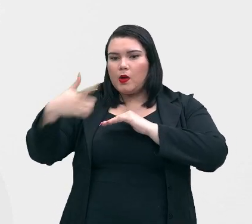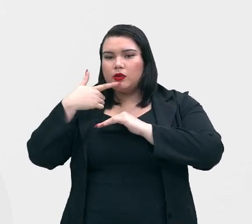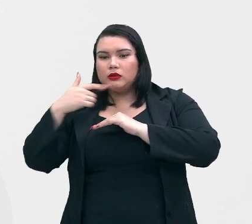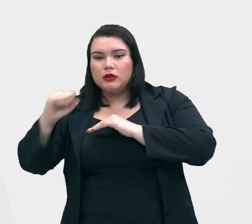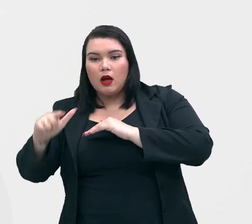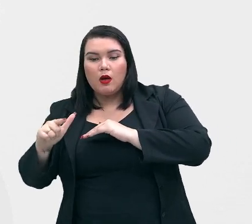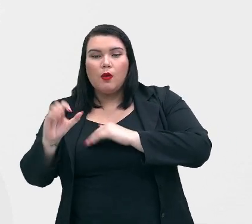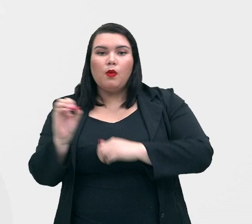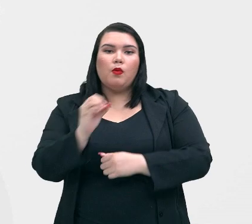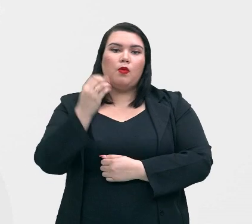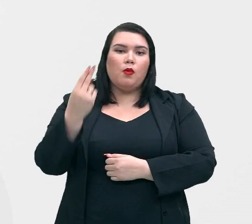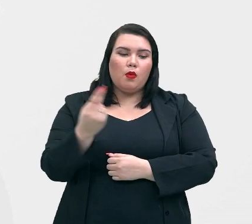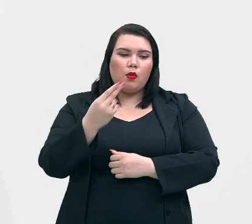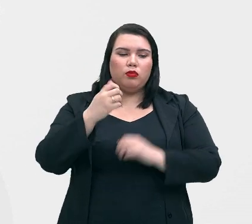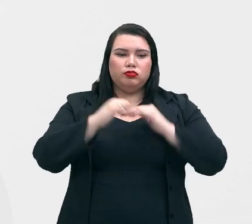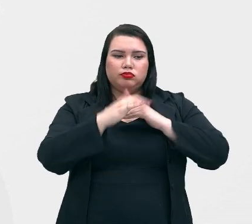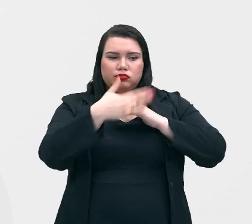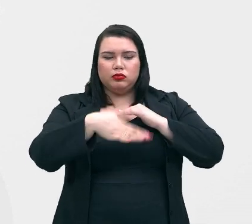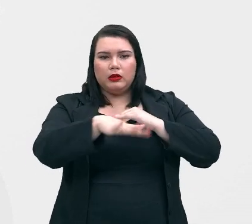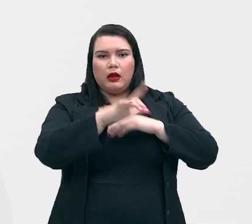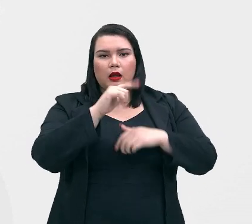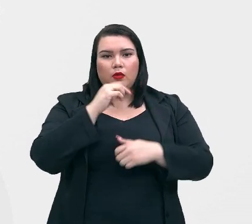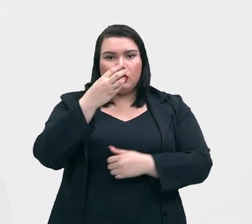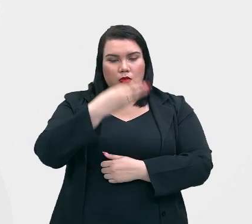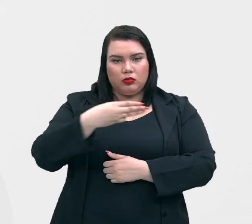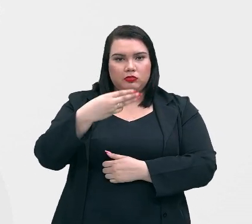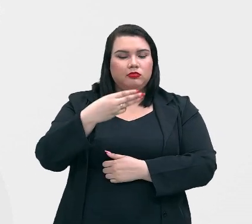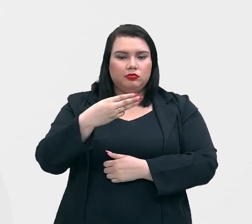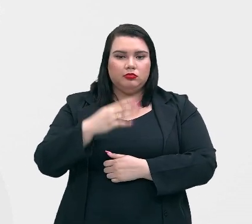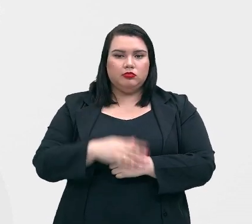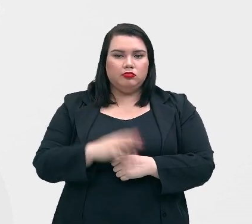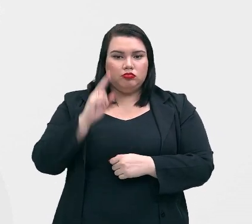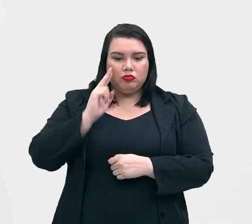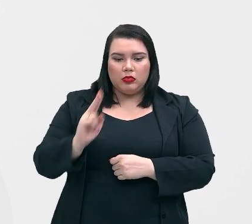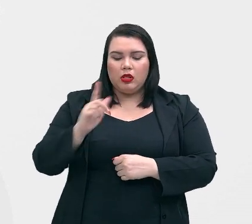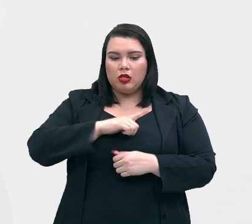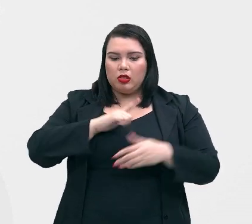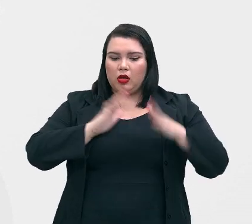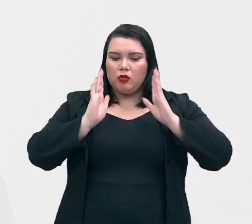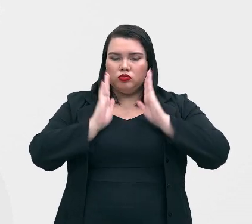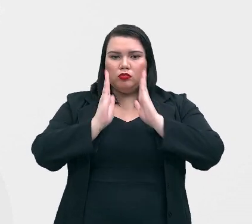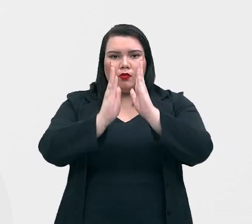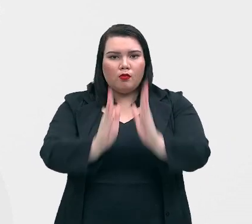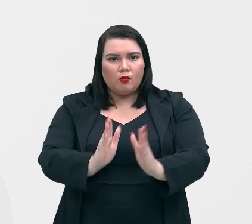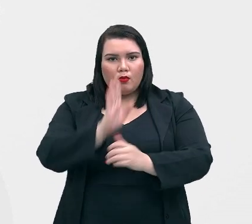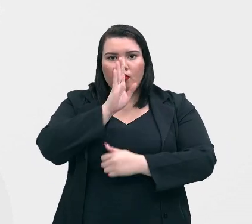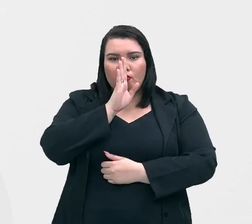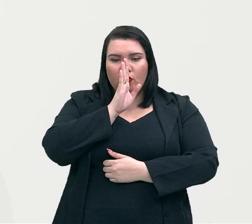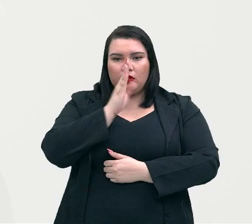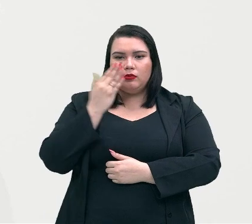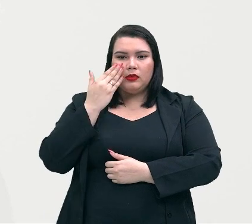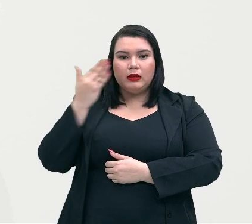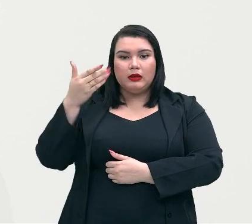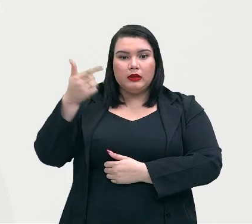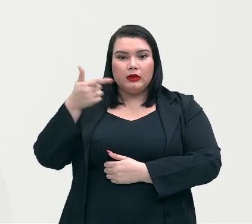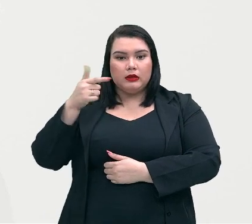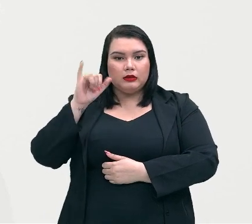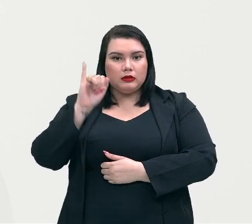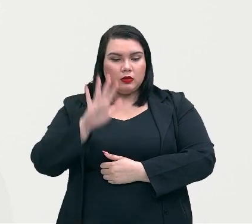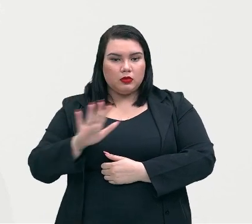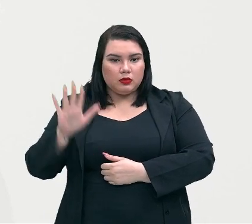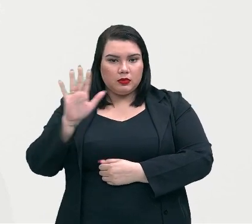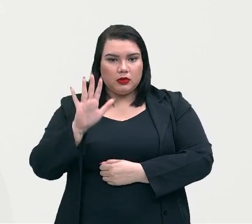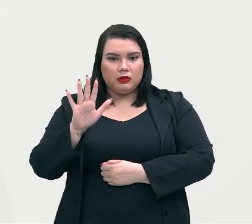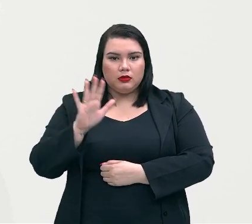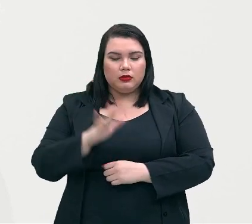de um único canal. Vocês não estão observando nada impedindo aqui, né, esse estuário.